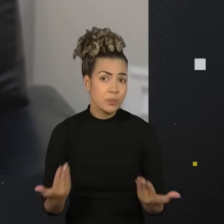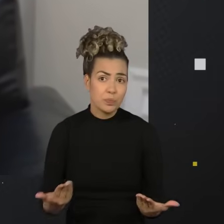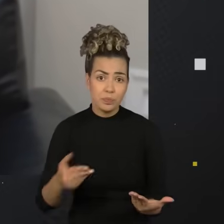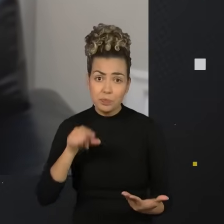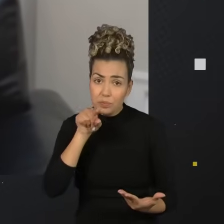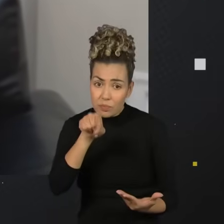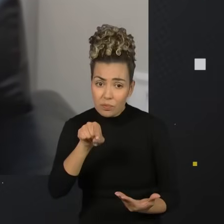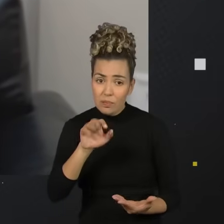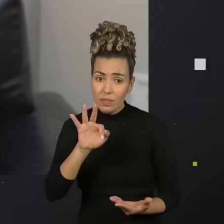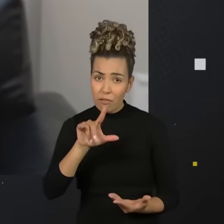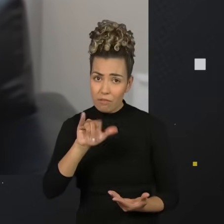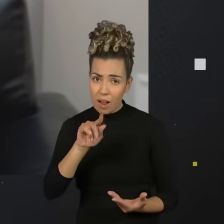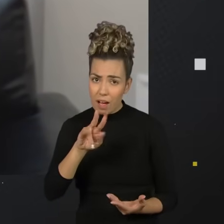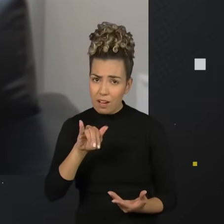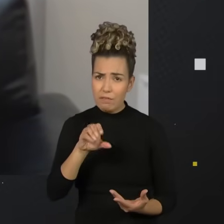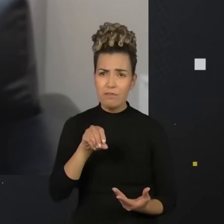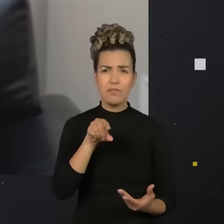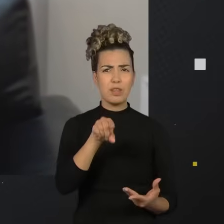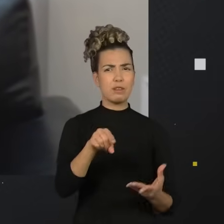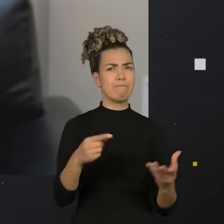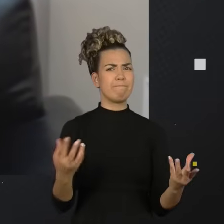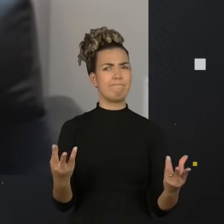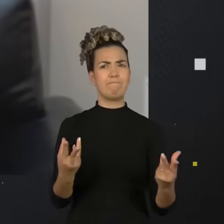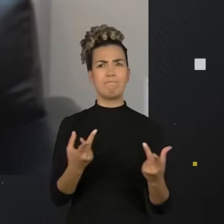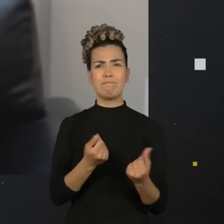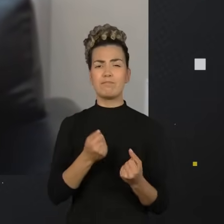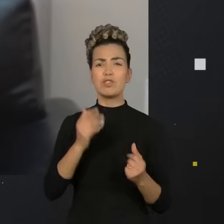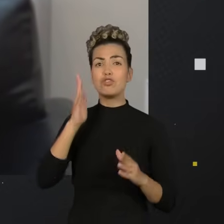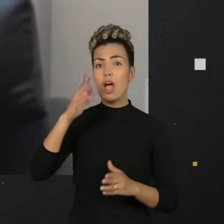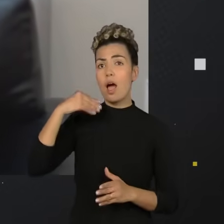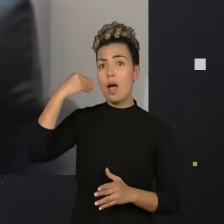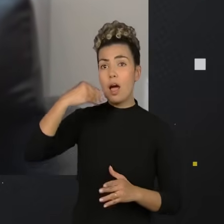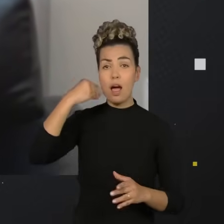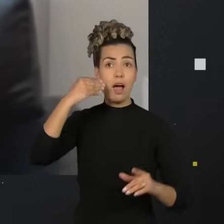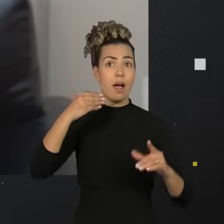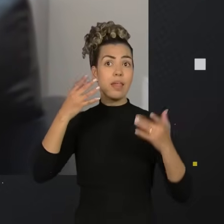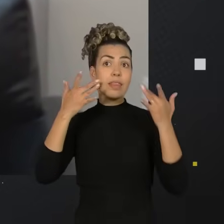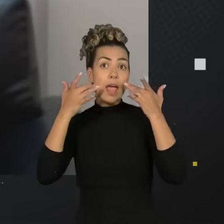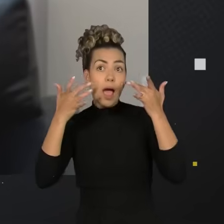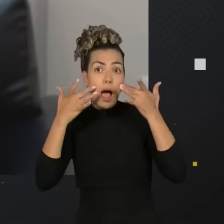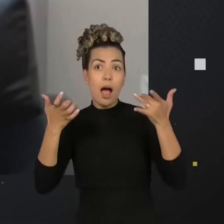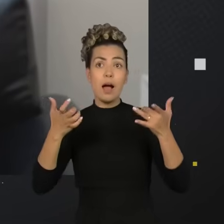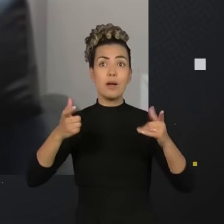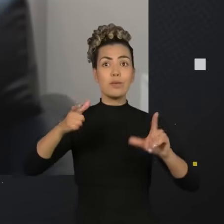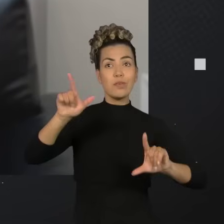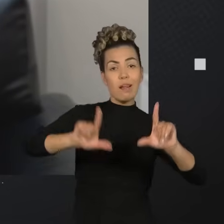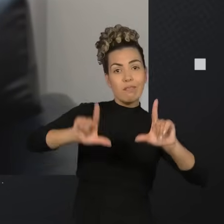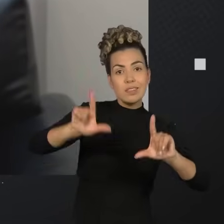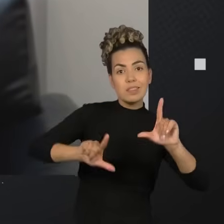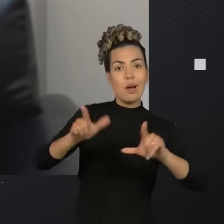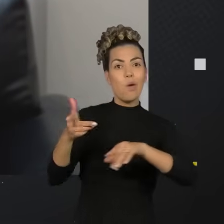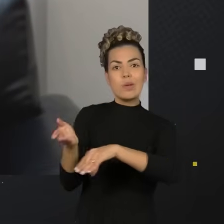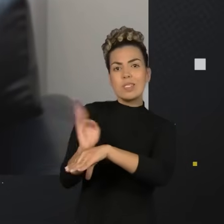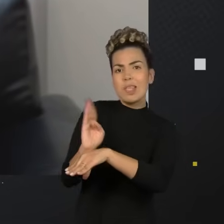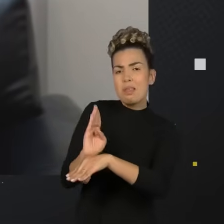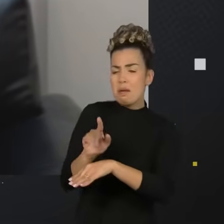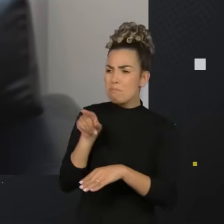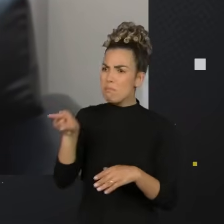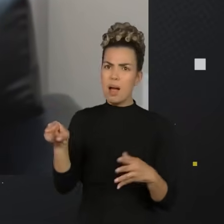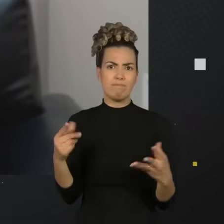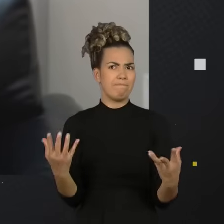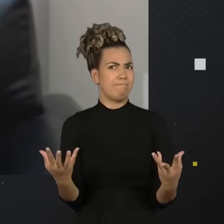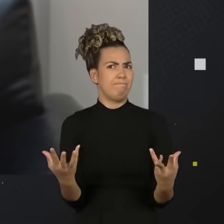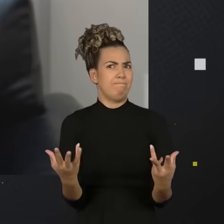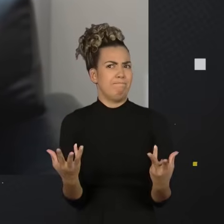homem completo de teatro, televisão, cinema. Ele tem realmente um talento extraordinário